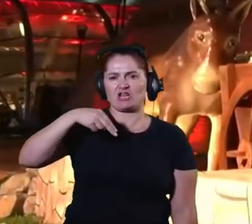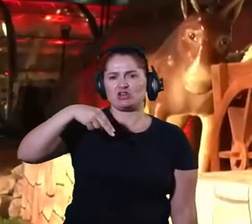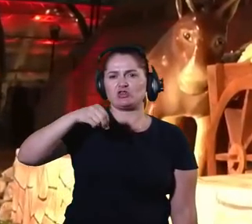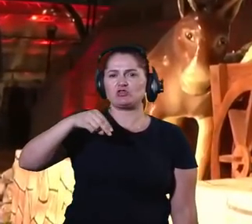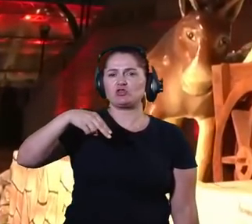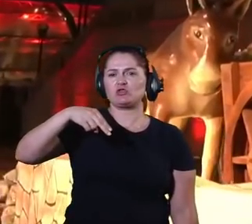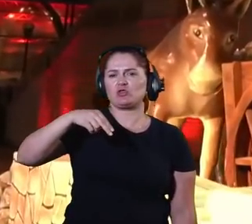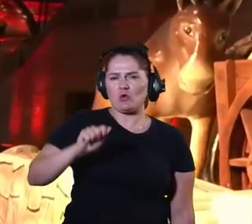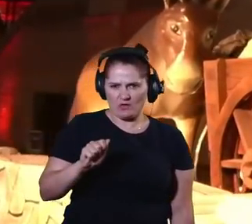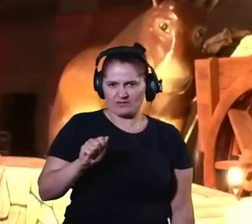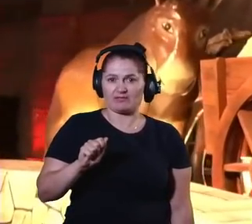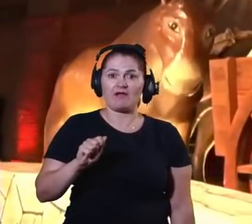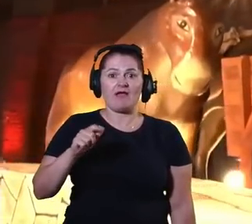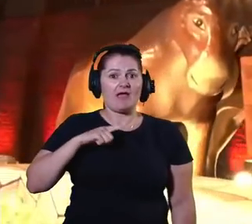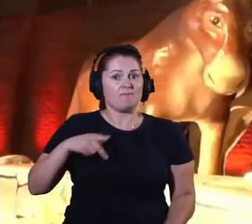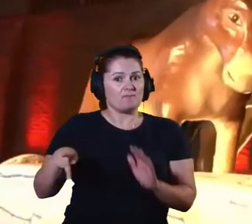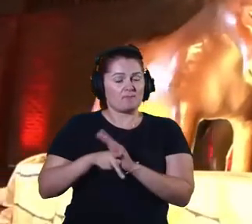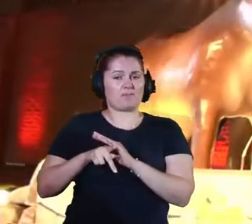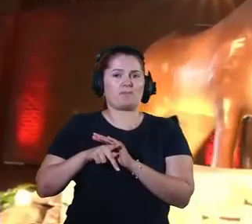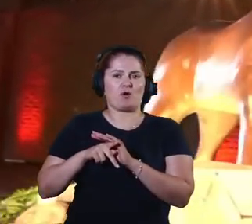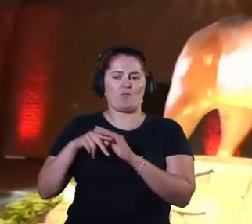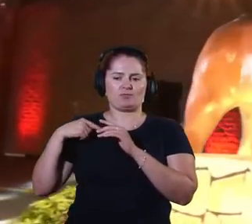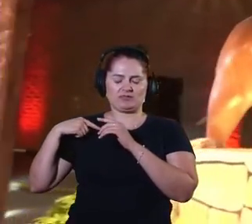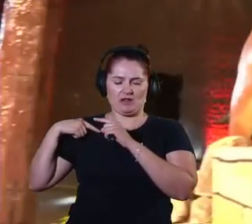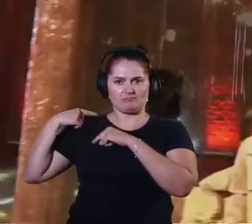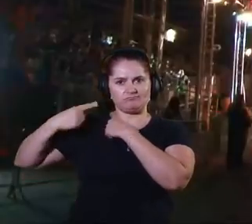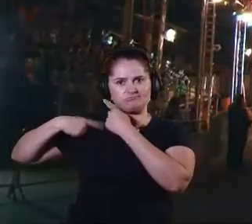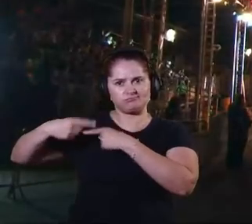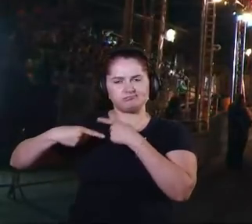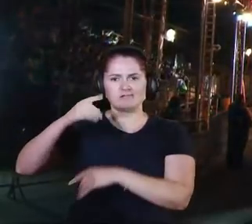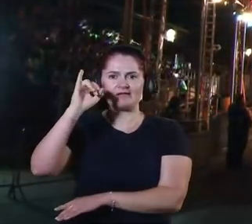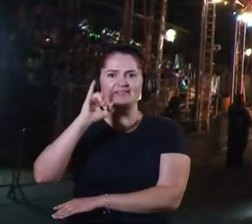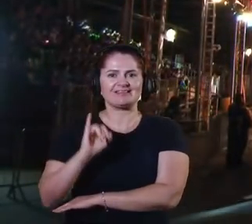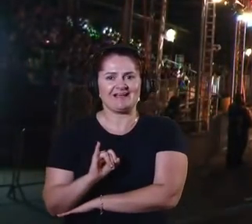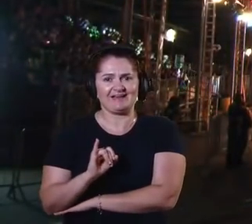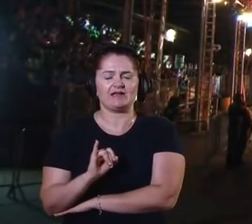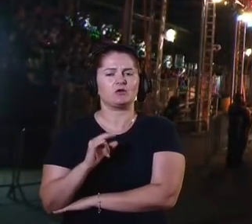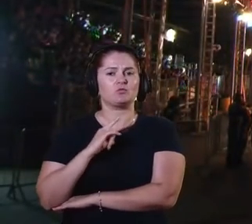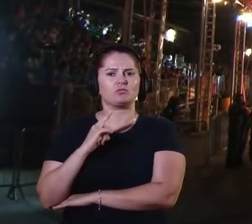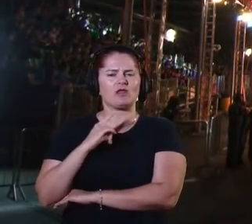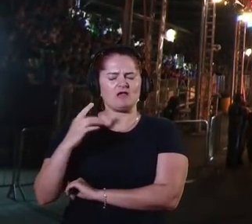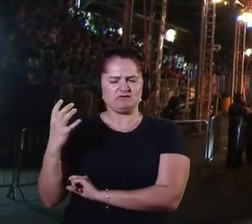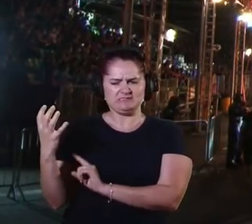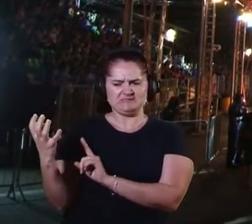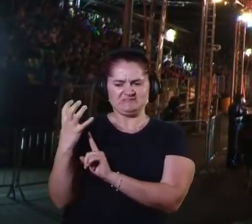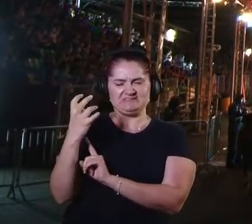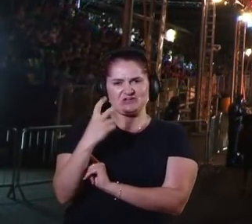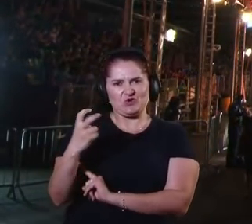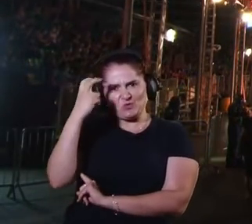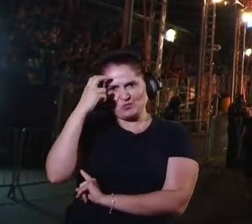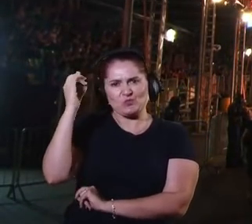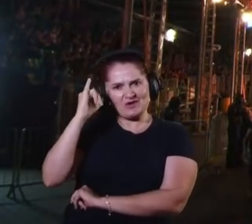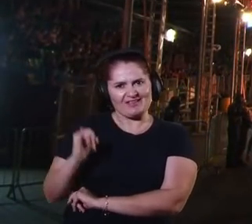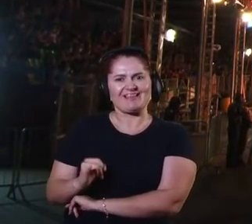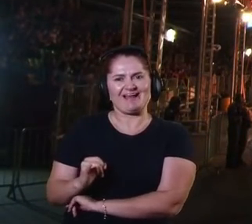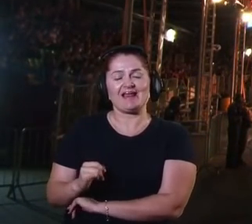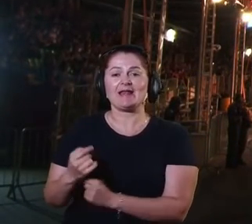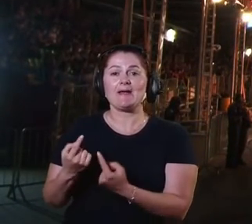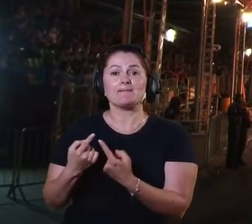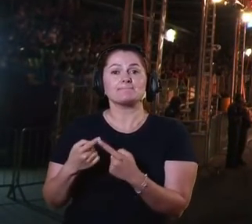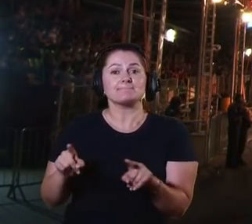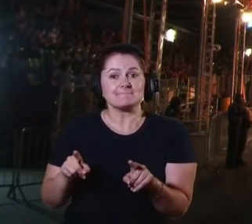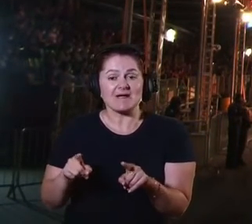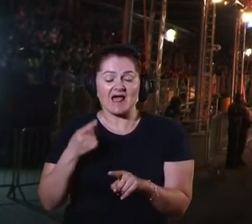eram descendentes de italianos, tem muito enraizada essa questão da cultura italiana, né? Mas na figura